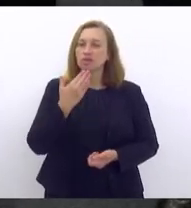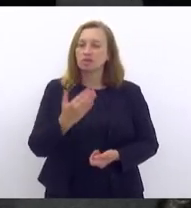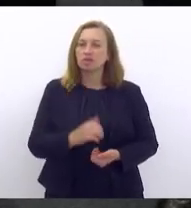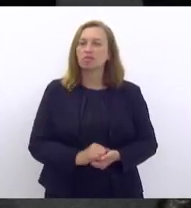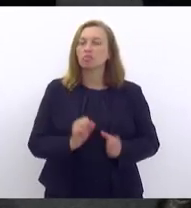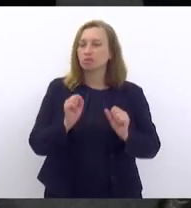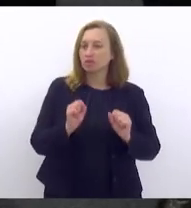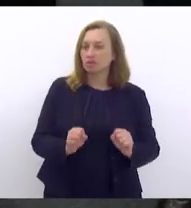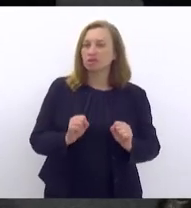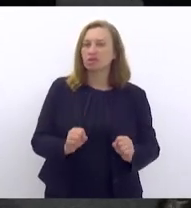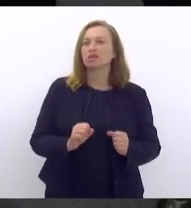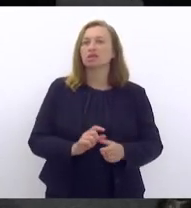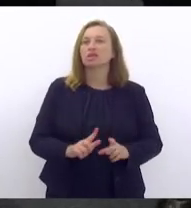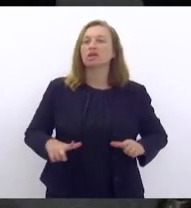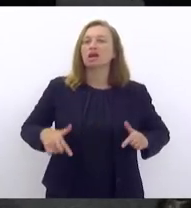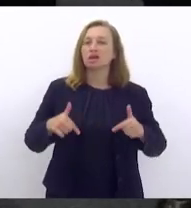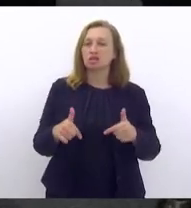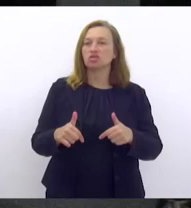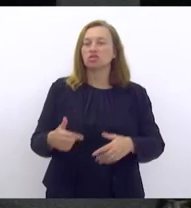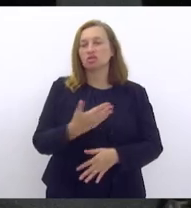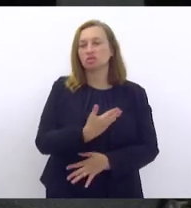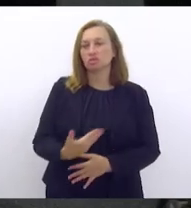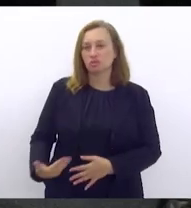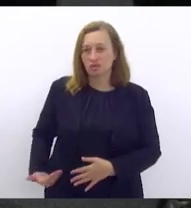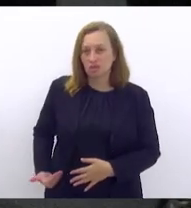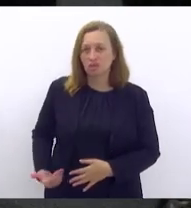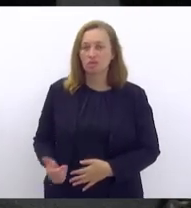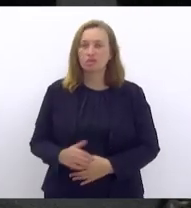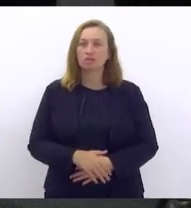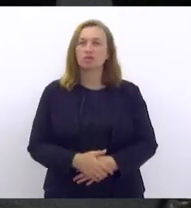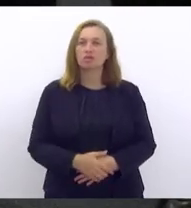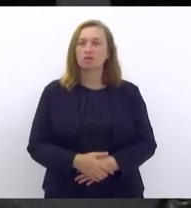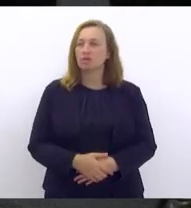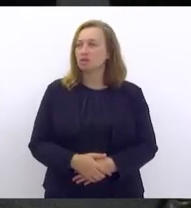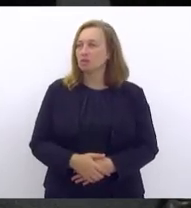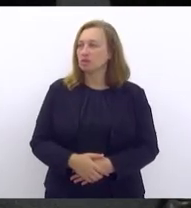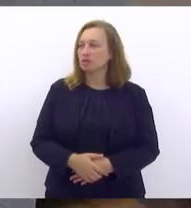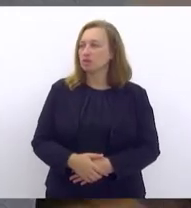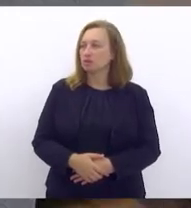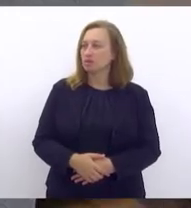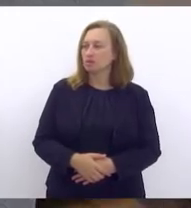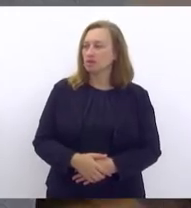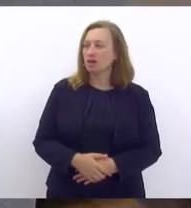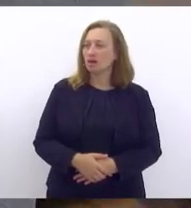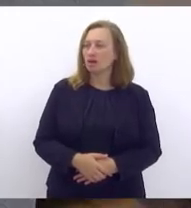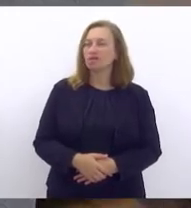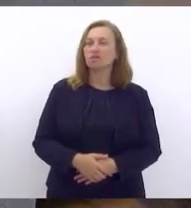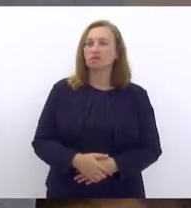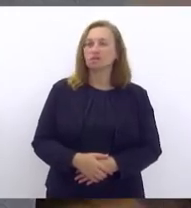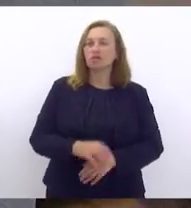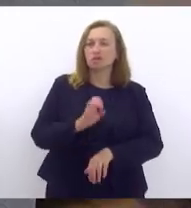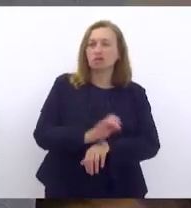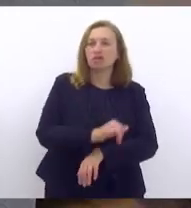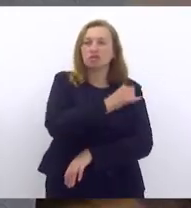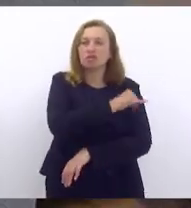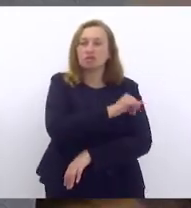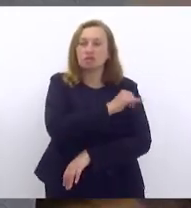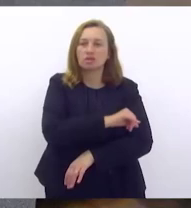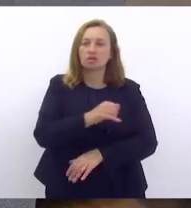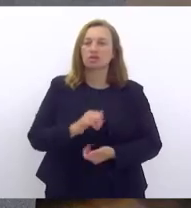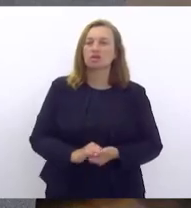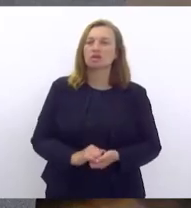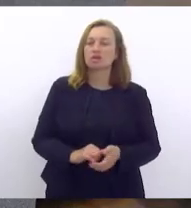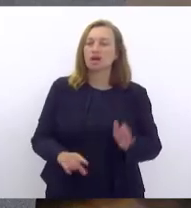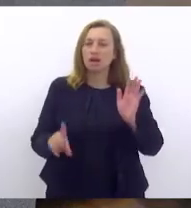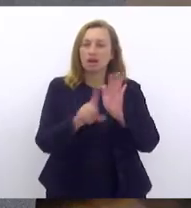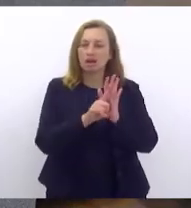possível, agir perante o governador a favor do Estado do Rio de Janeiro e sancionar a presente